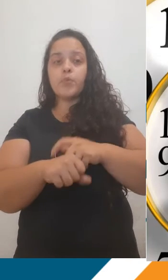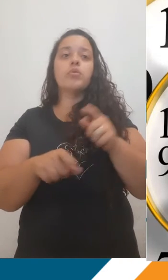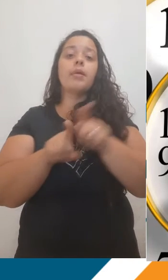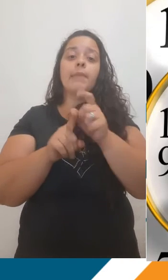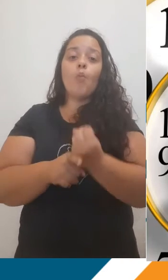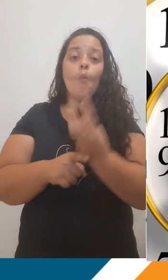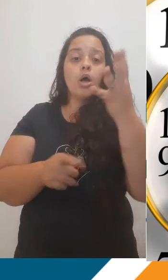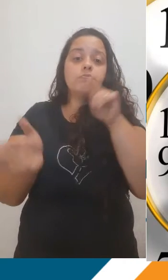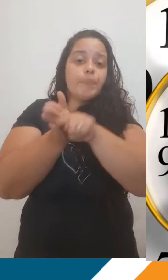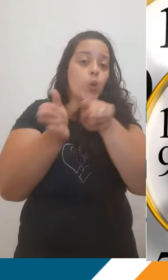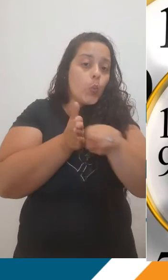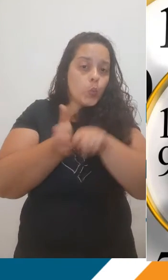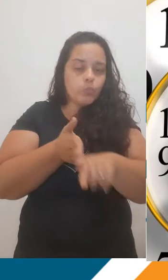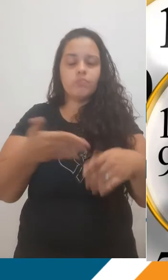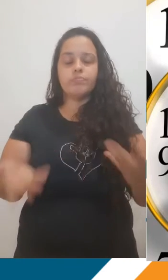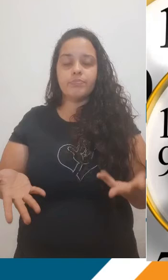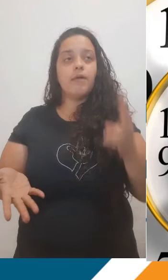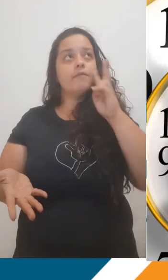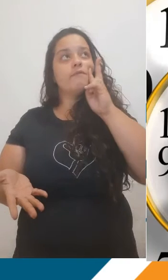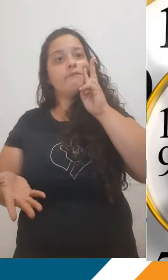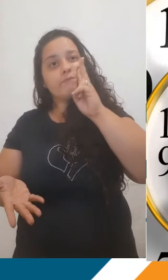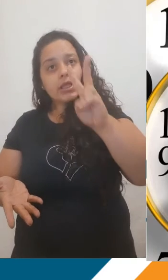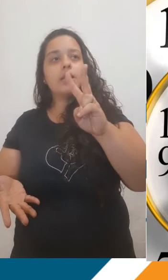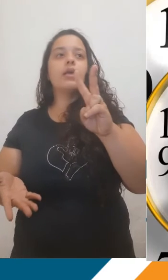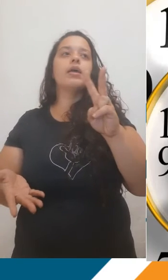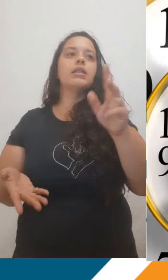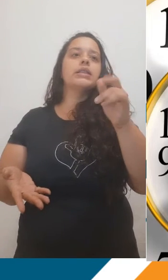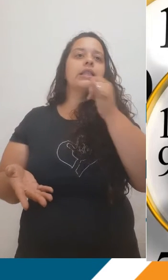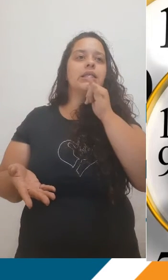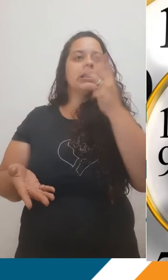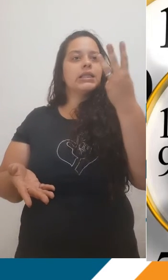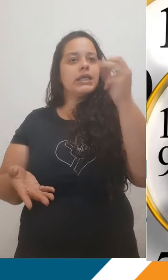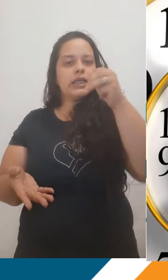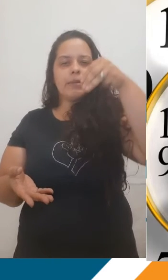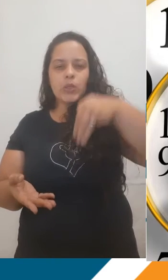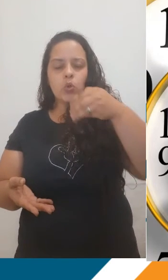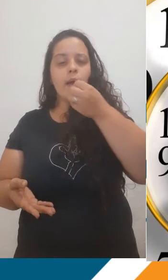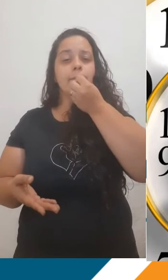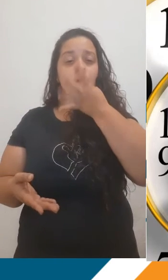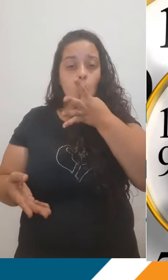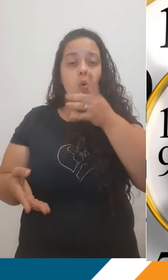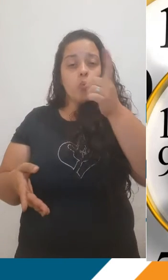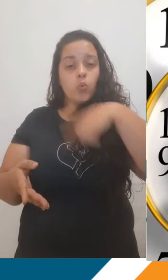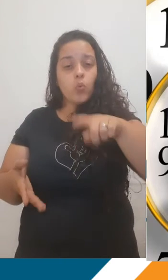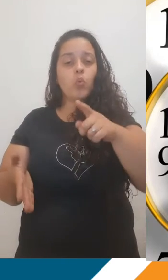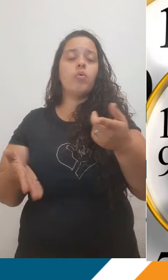de questões. Então, você vai descontar do tempo total da prova pelo menos 30 minutos para efetuar